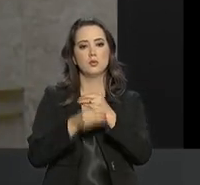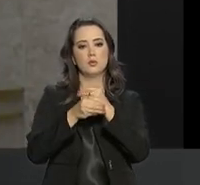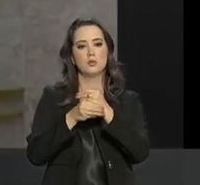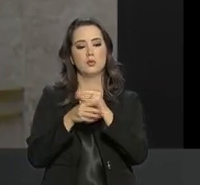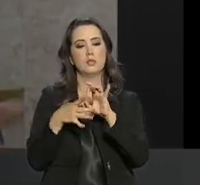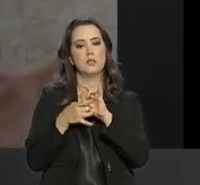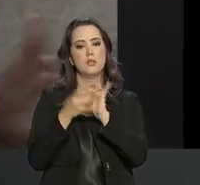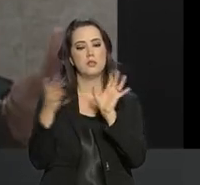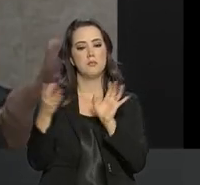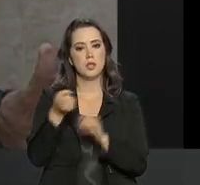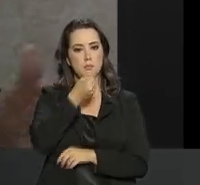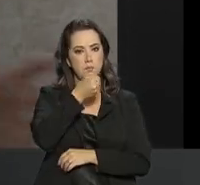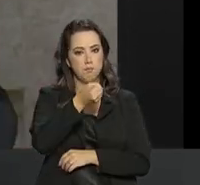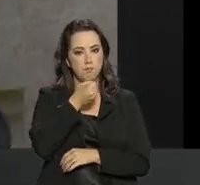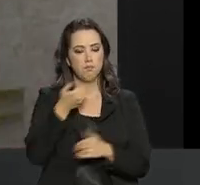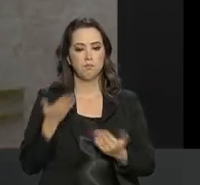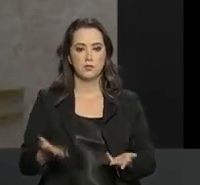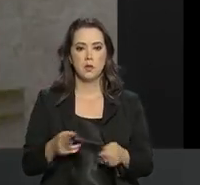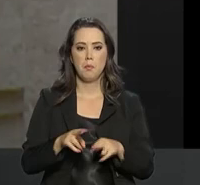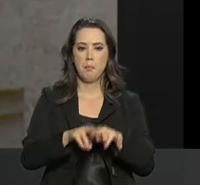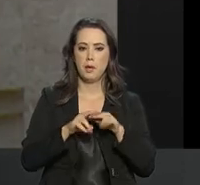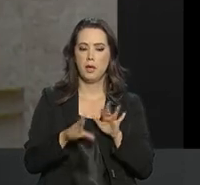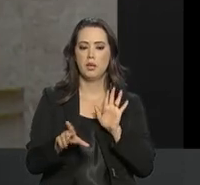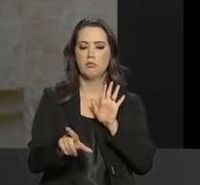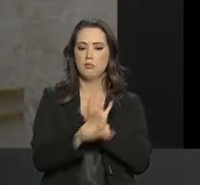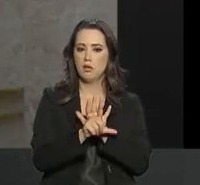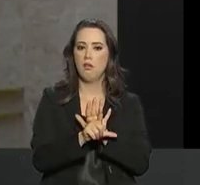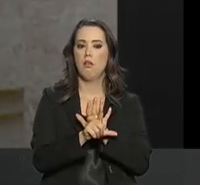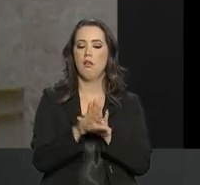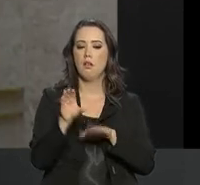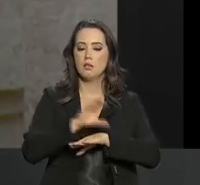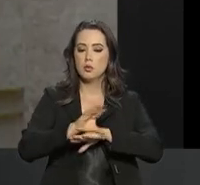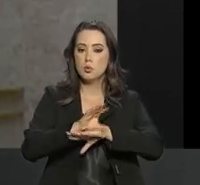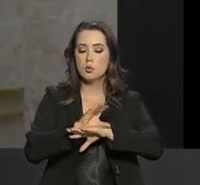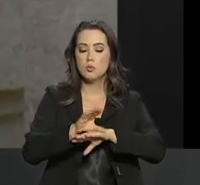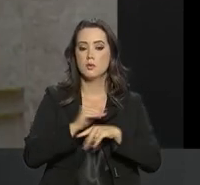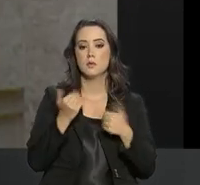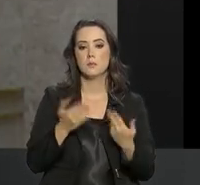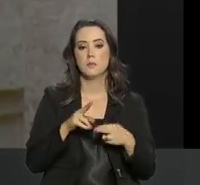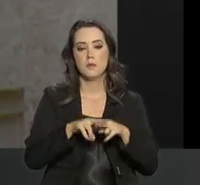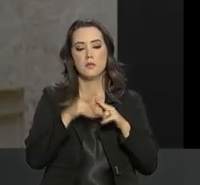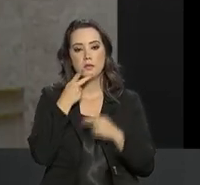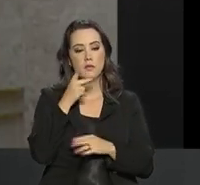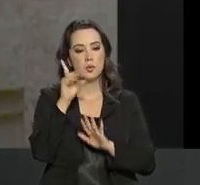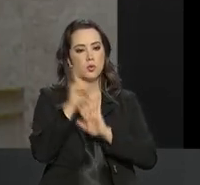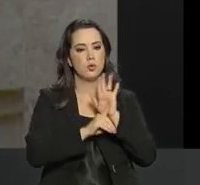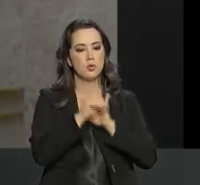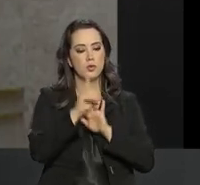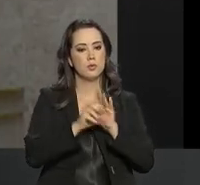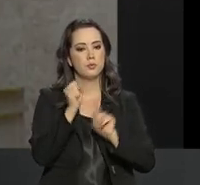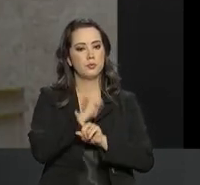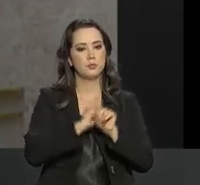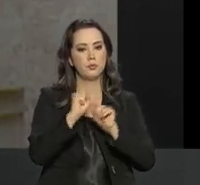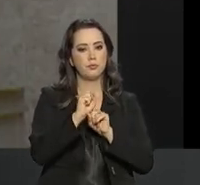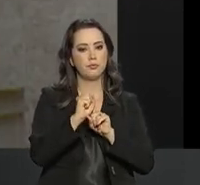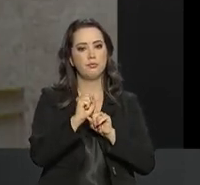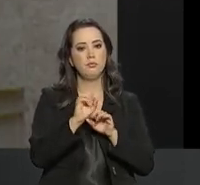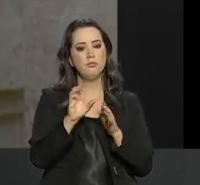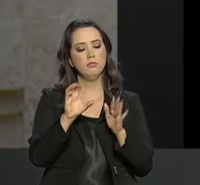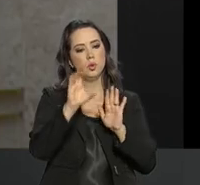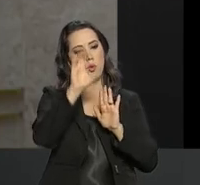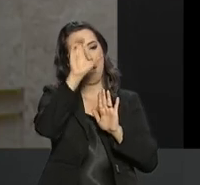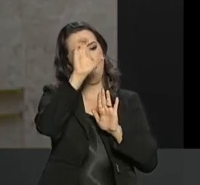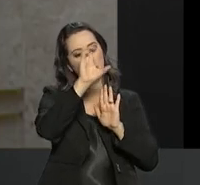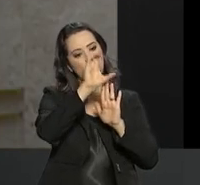da liberdade de imprensa. Isso foi trazido pelo texto constitucional. Quando você pega os chamados direitos sociais, há um longo capítulo, os